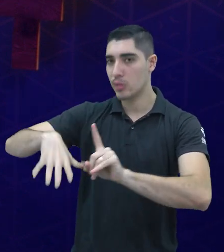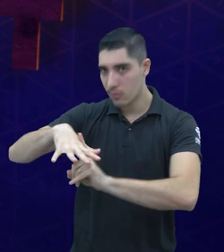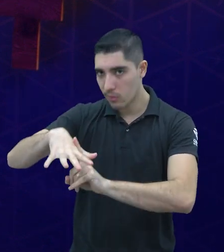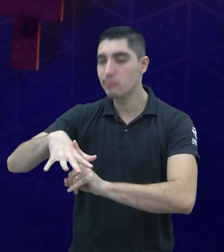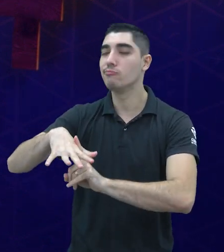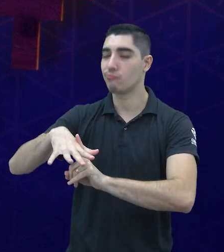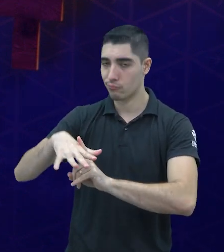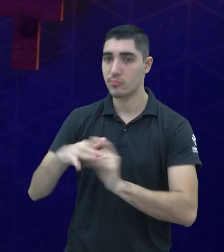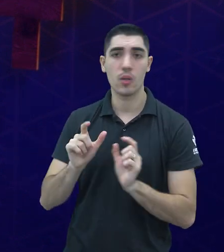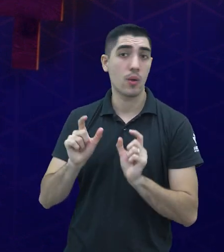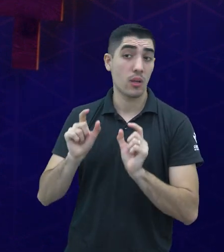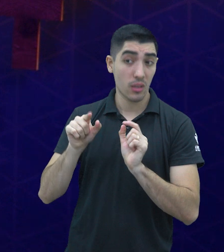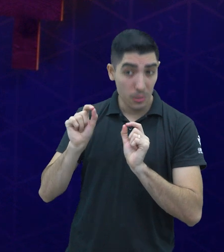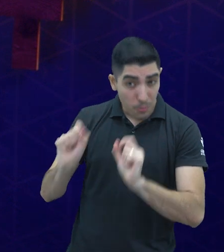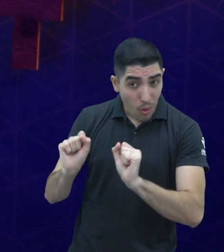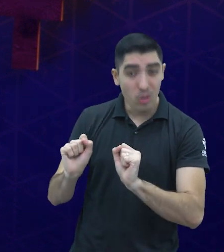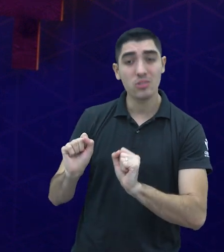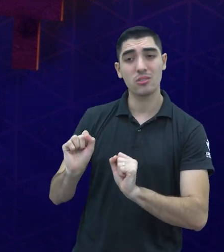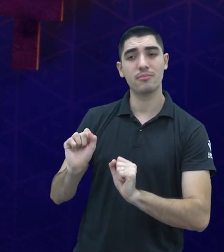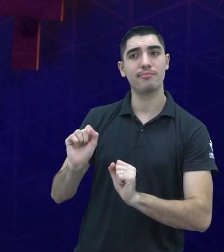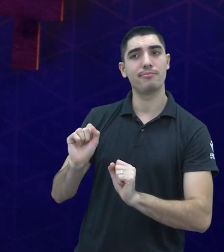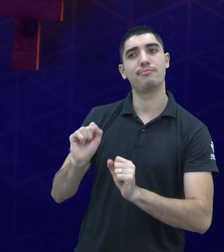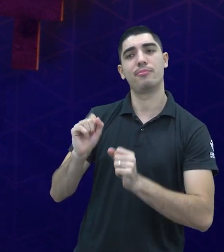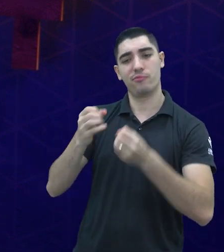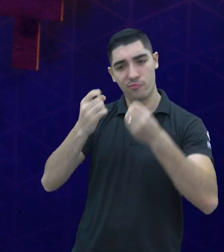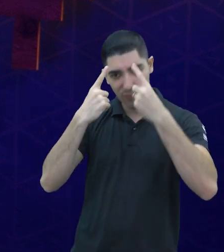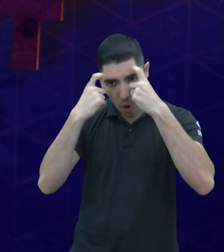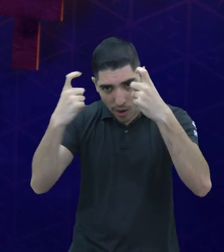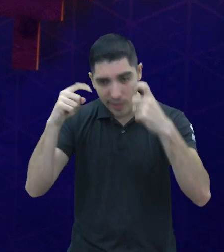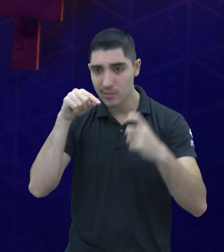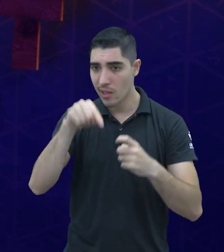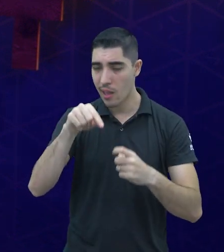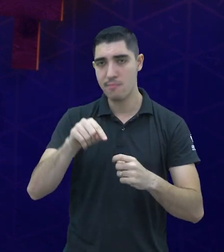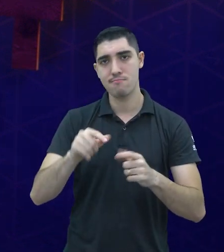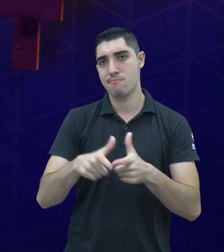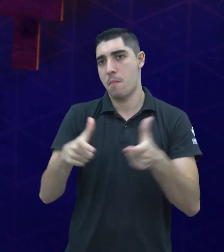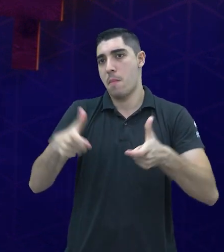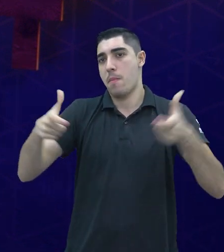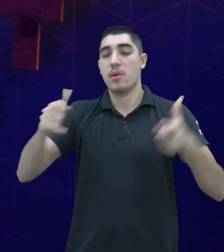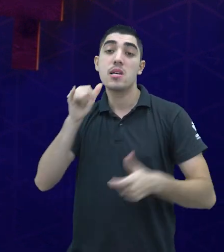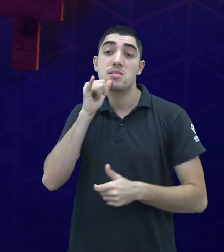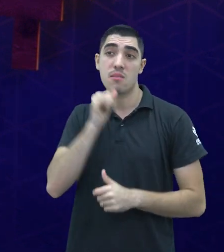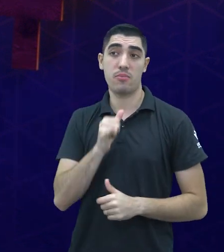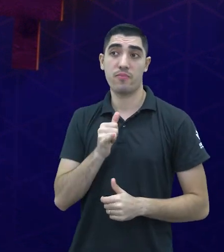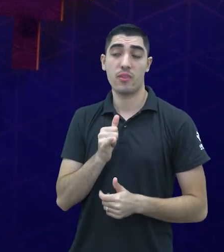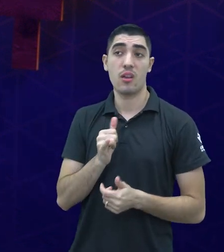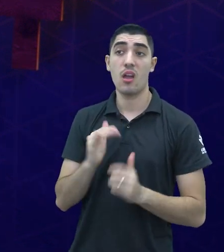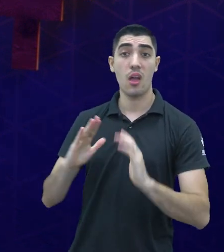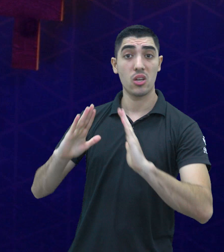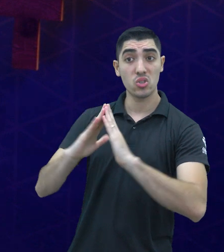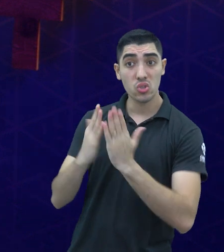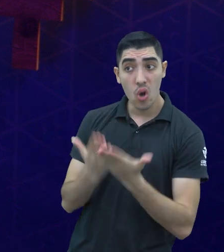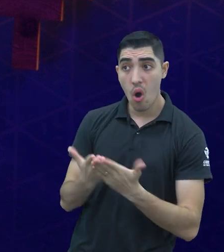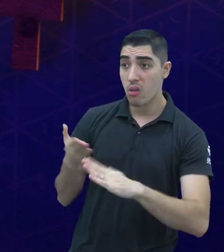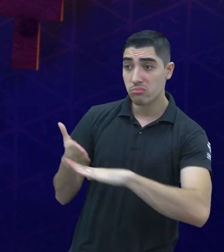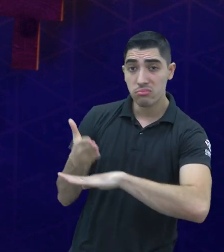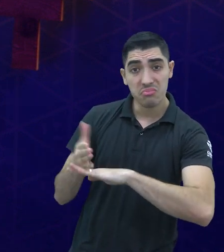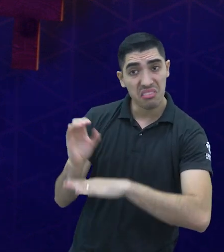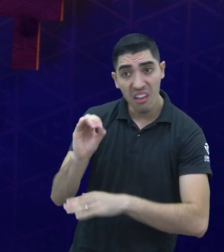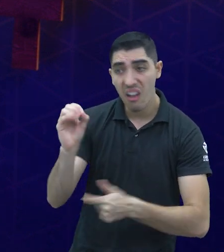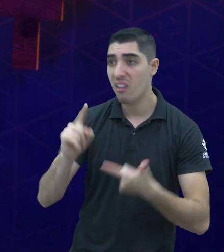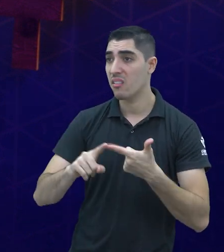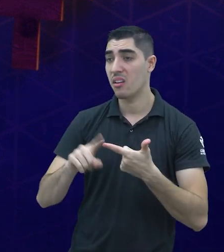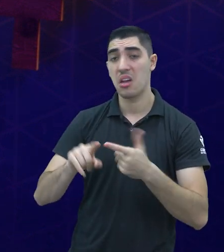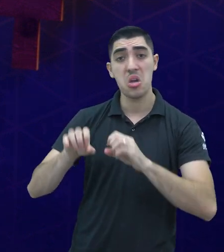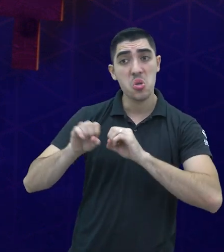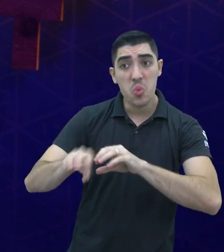tem nessa situação, que contribuem ainda mais com a violência. Então a falta de escolaridade, né, a falta